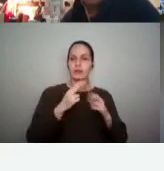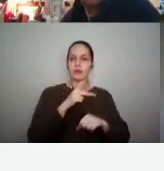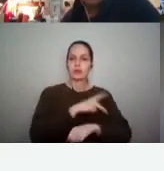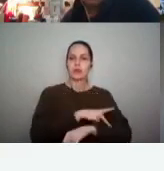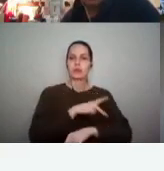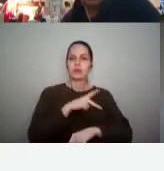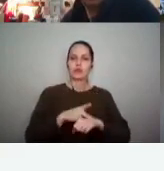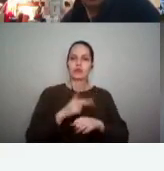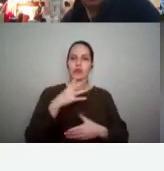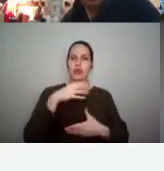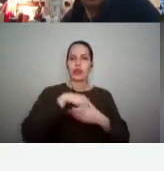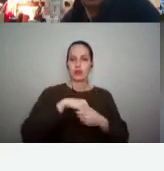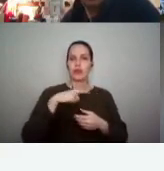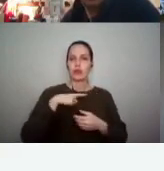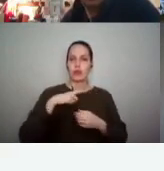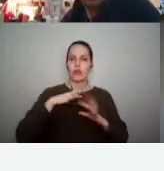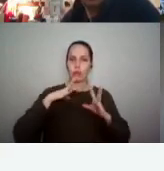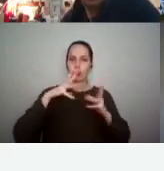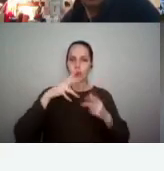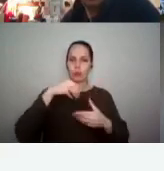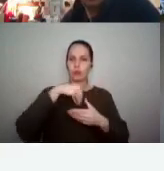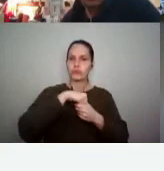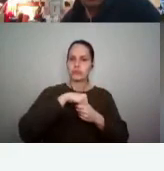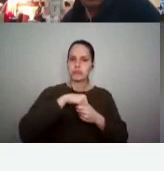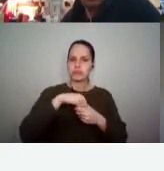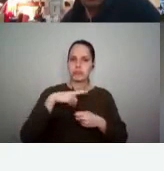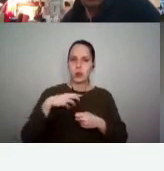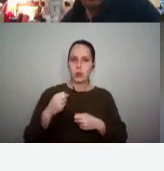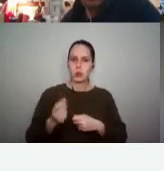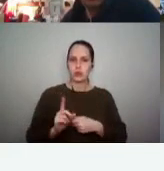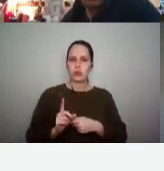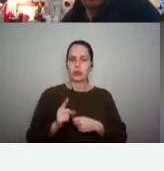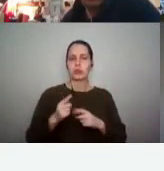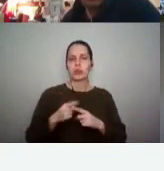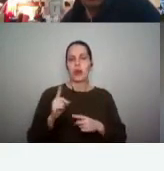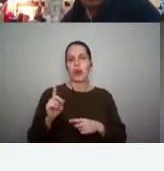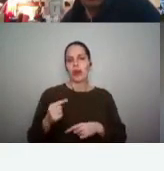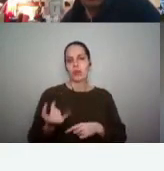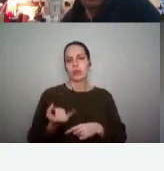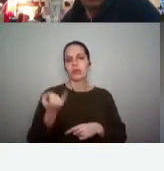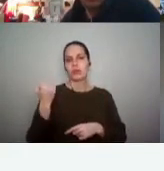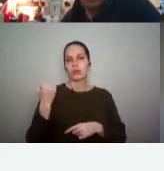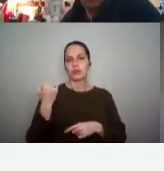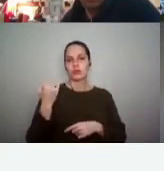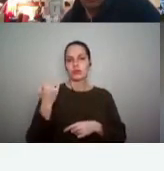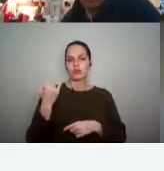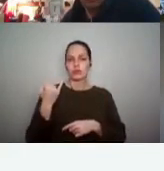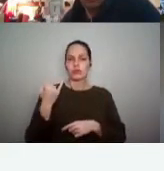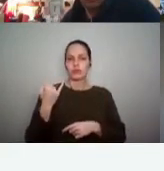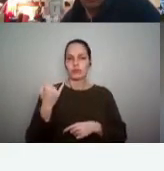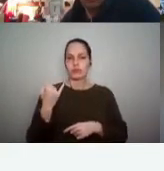dimensões, porque essa é uma condição fundamental, né, é preciso que a gente esteja